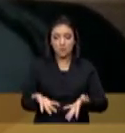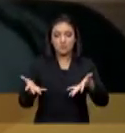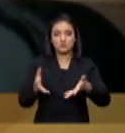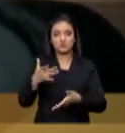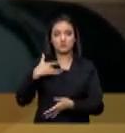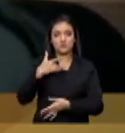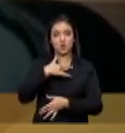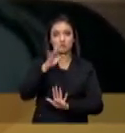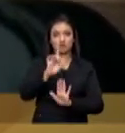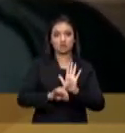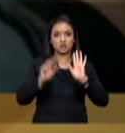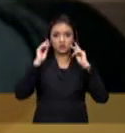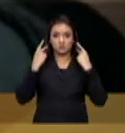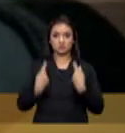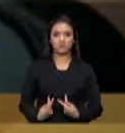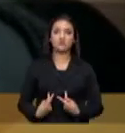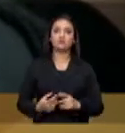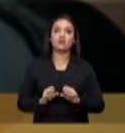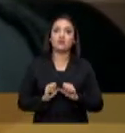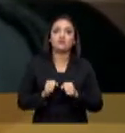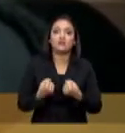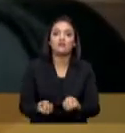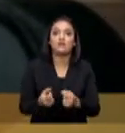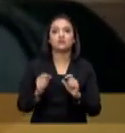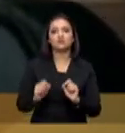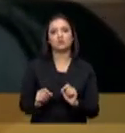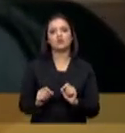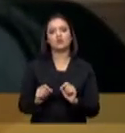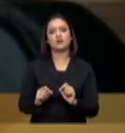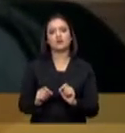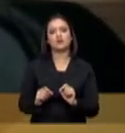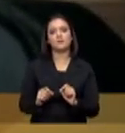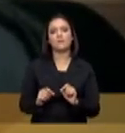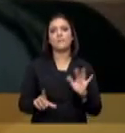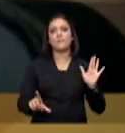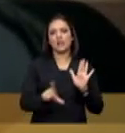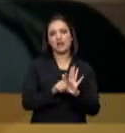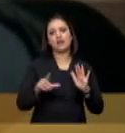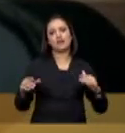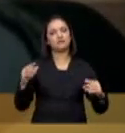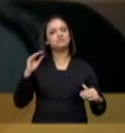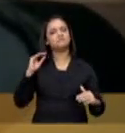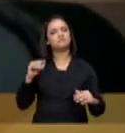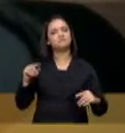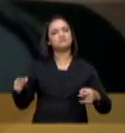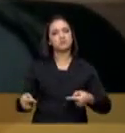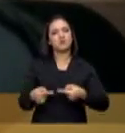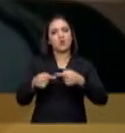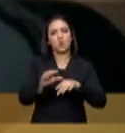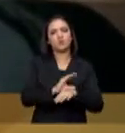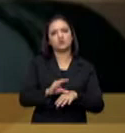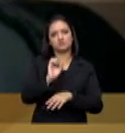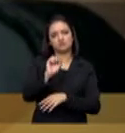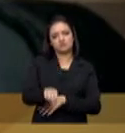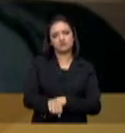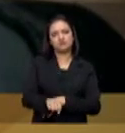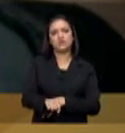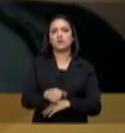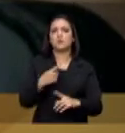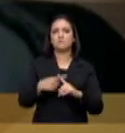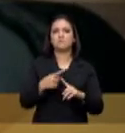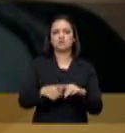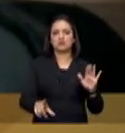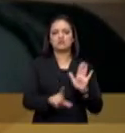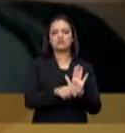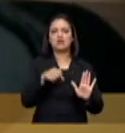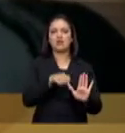dos Direitos Humanos defendem a constitucionalidade da lei. Alegam que a norma